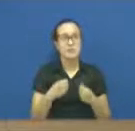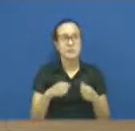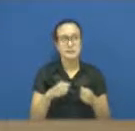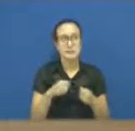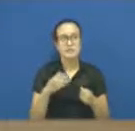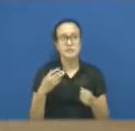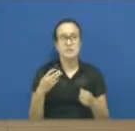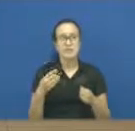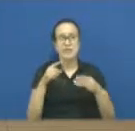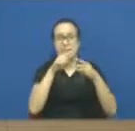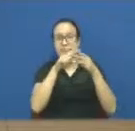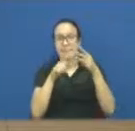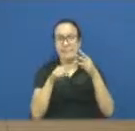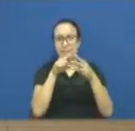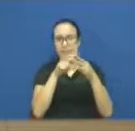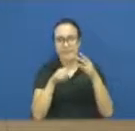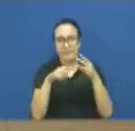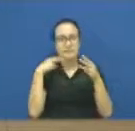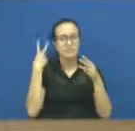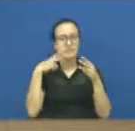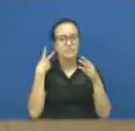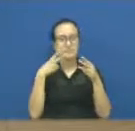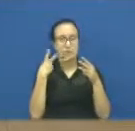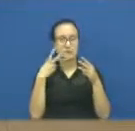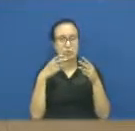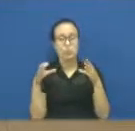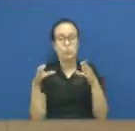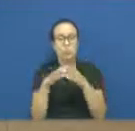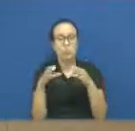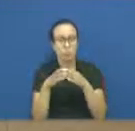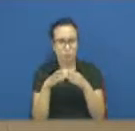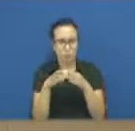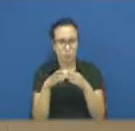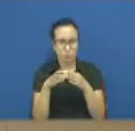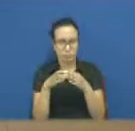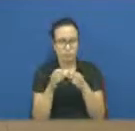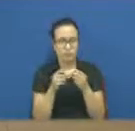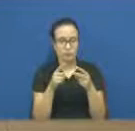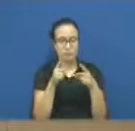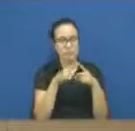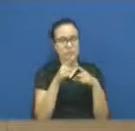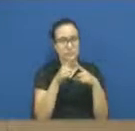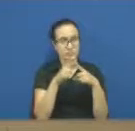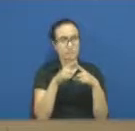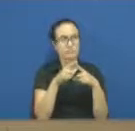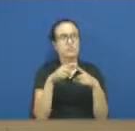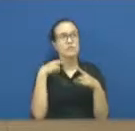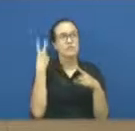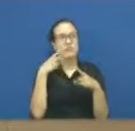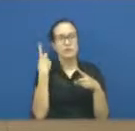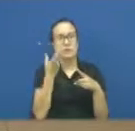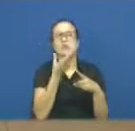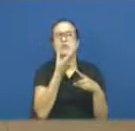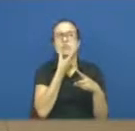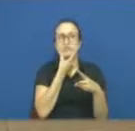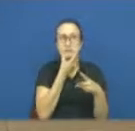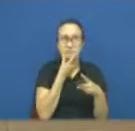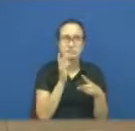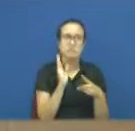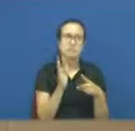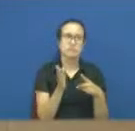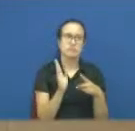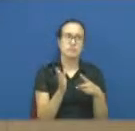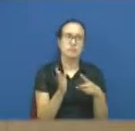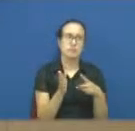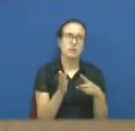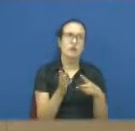de 3 vereadores na comissão. A vereadora Érica Monteiro Moraes já é membro nata, na